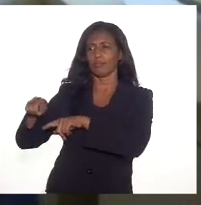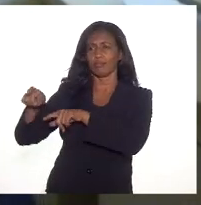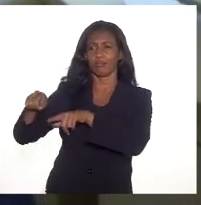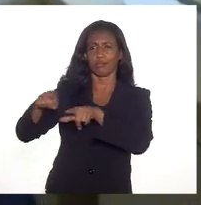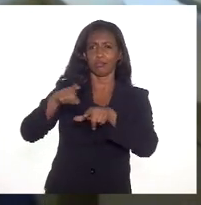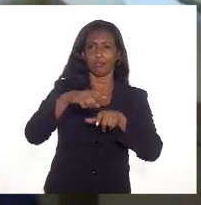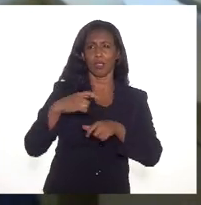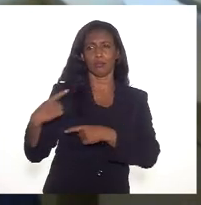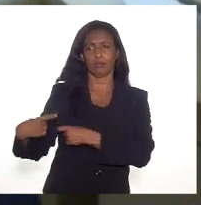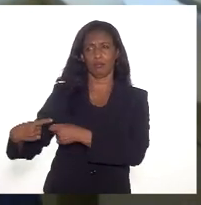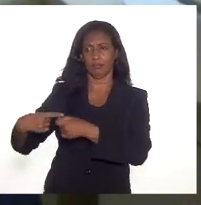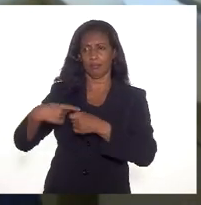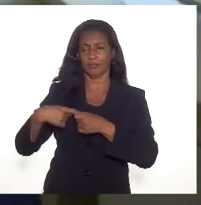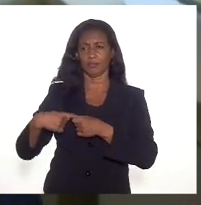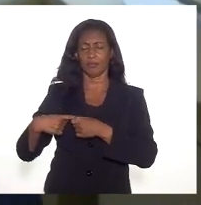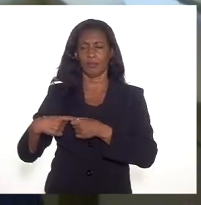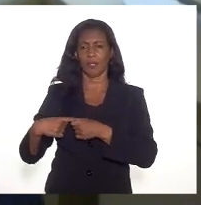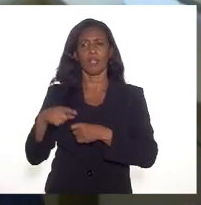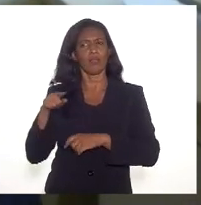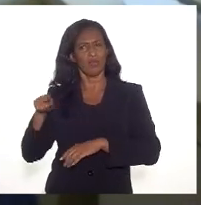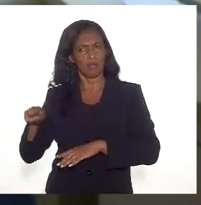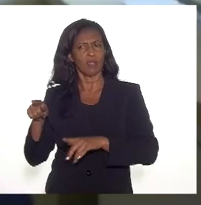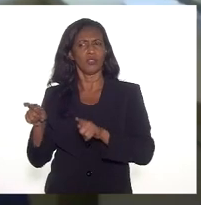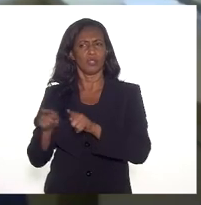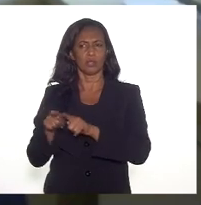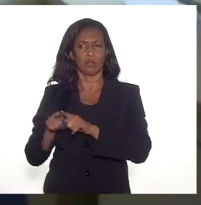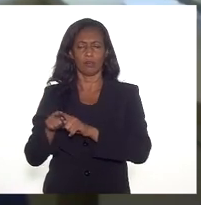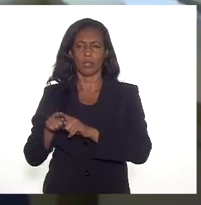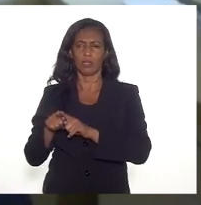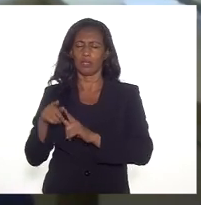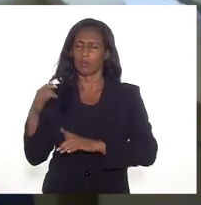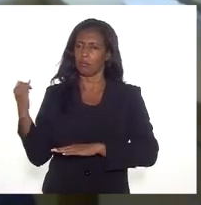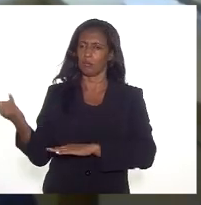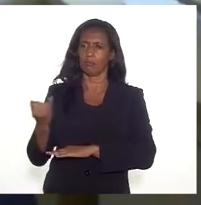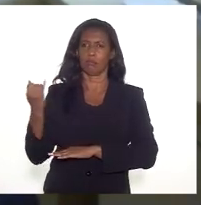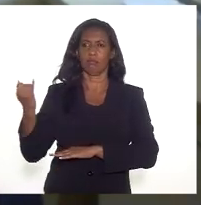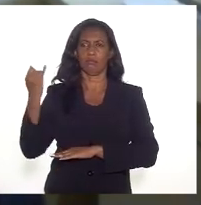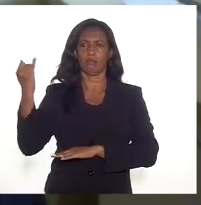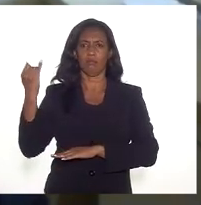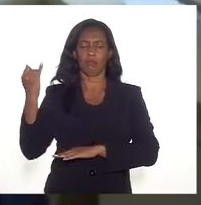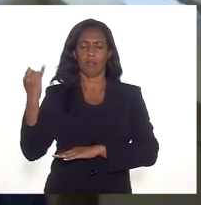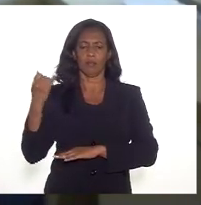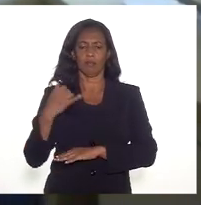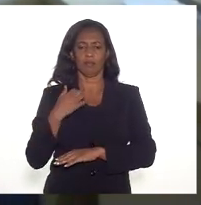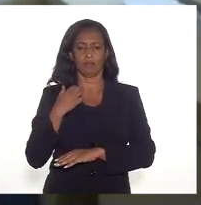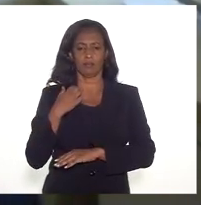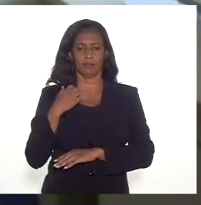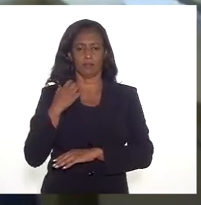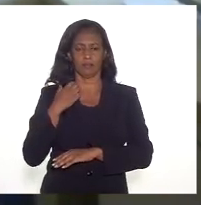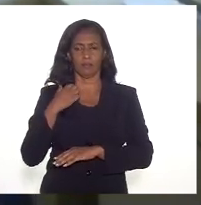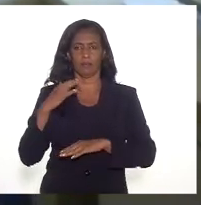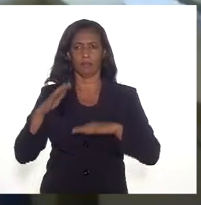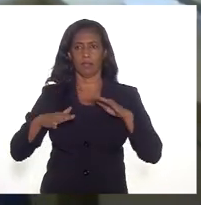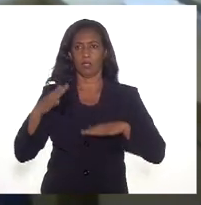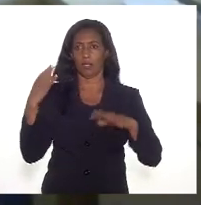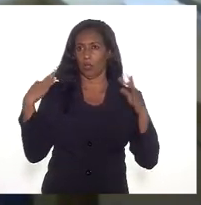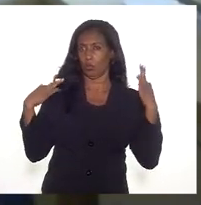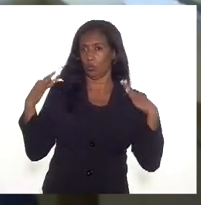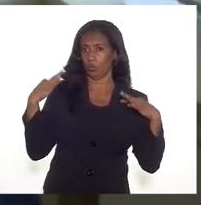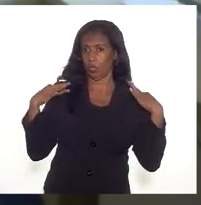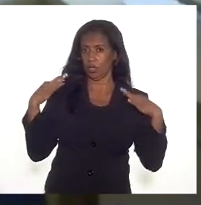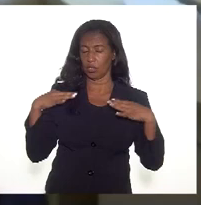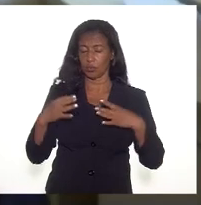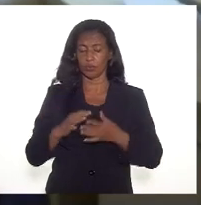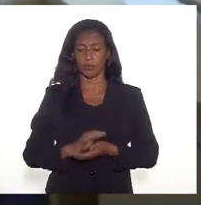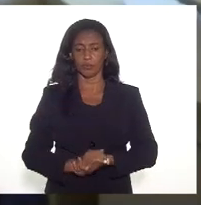E eles são fundamentais, quer seja para o turismo, como é o caso de aeroportos da região dos